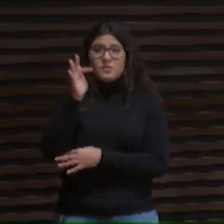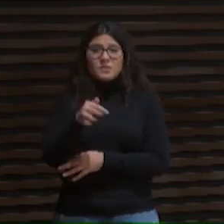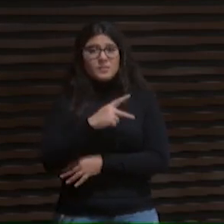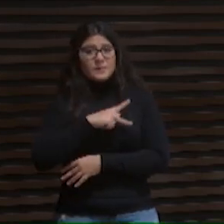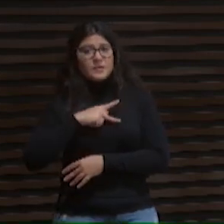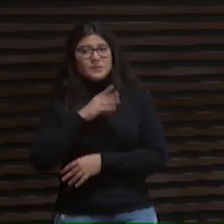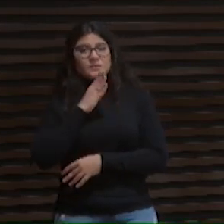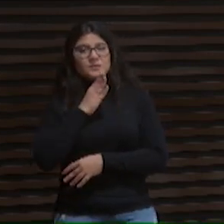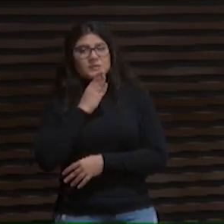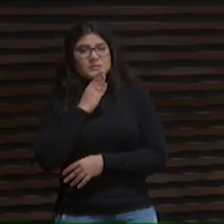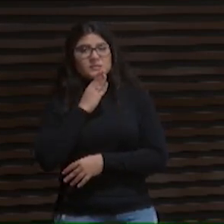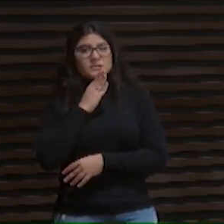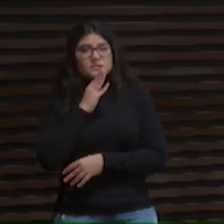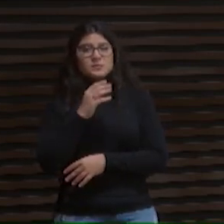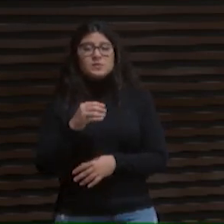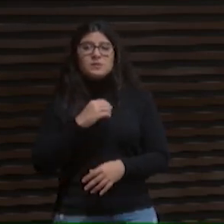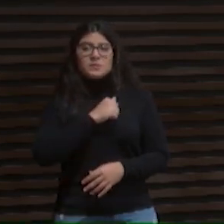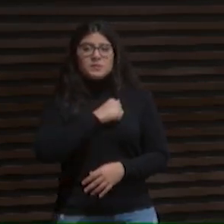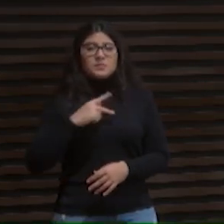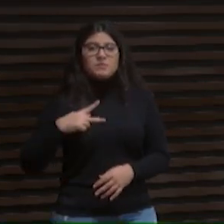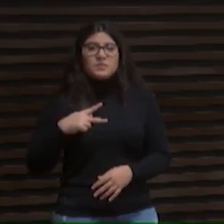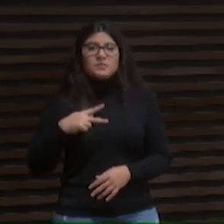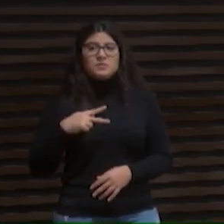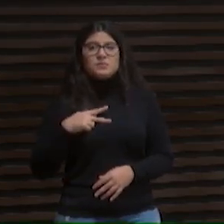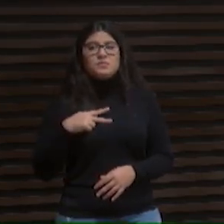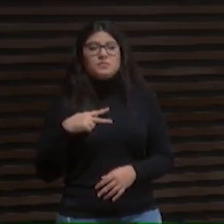conhecido como o apóstolo dos